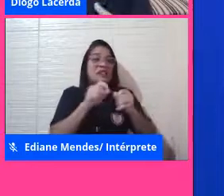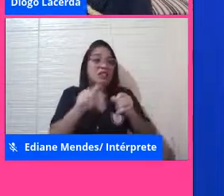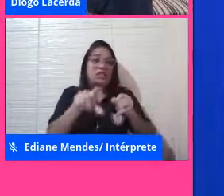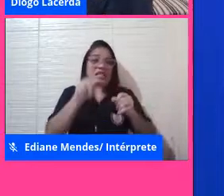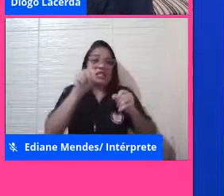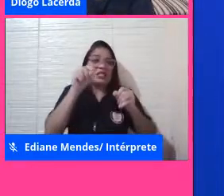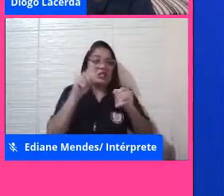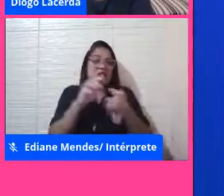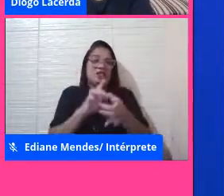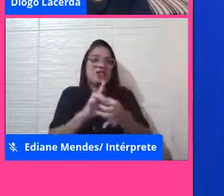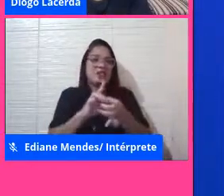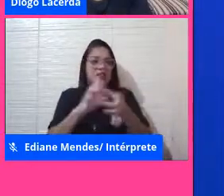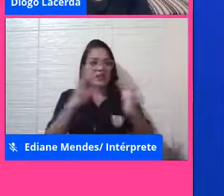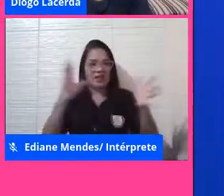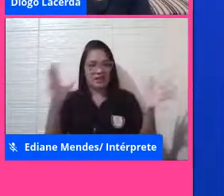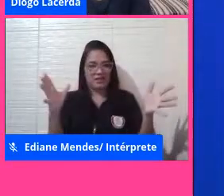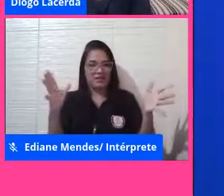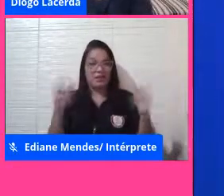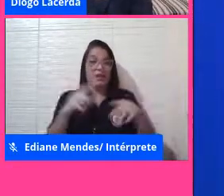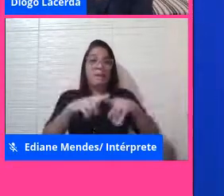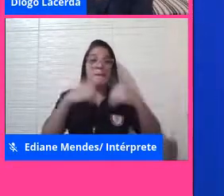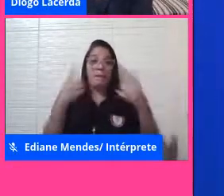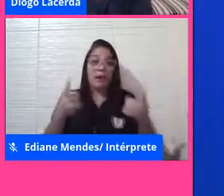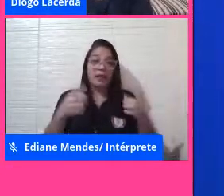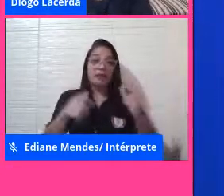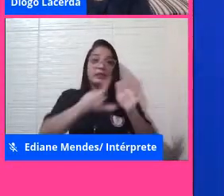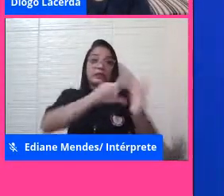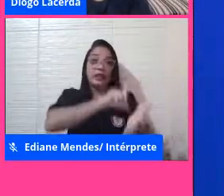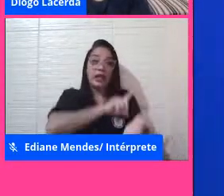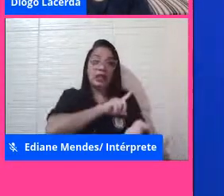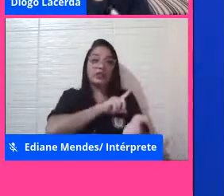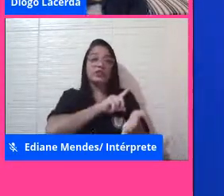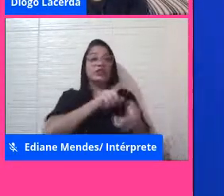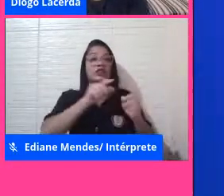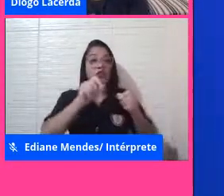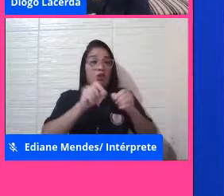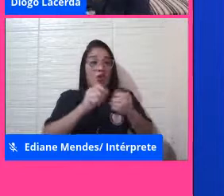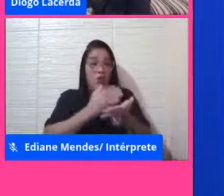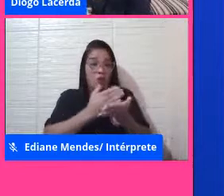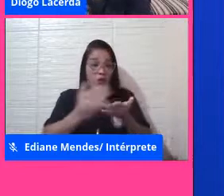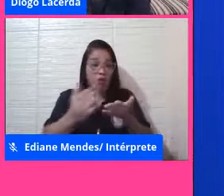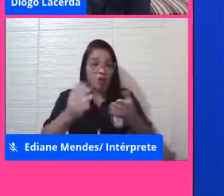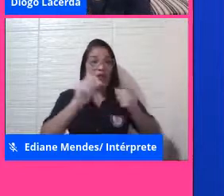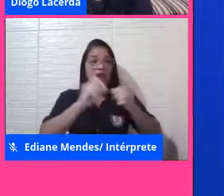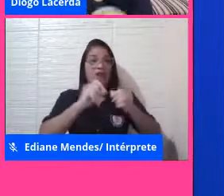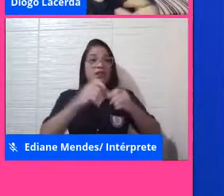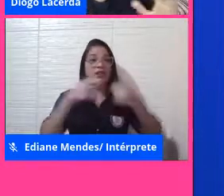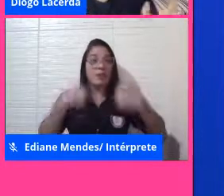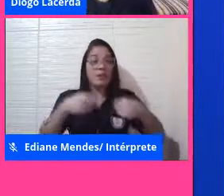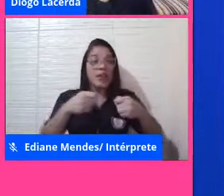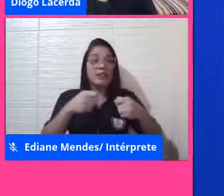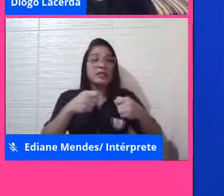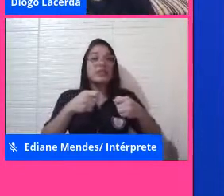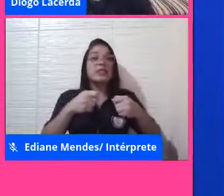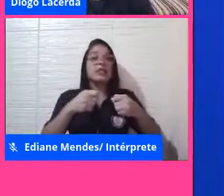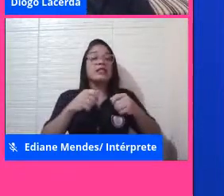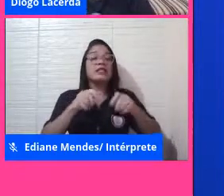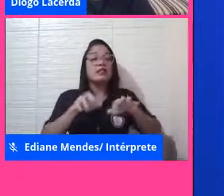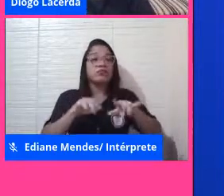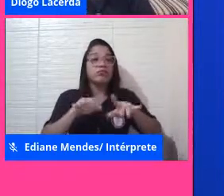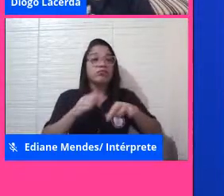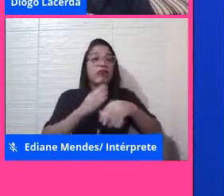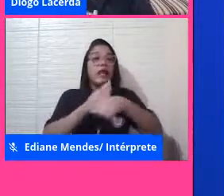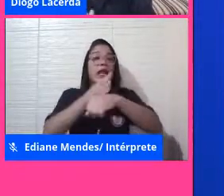Thingiverse e bota, sei lá, suporte, cell phone, support holder, como você queira, e aí lá você vai ver